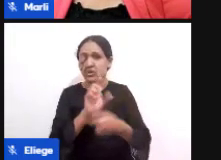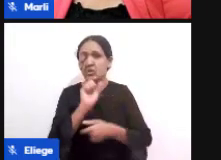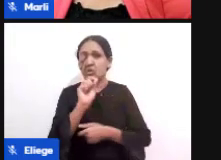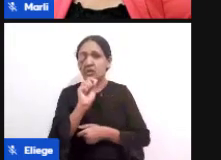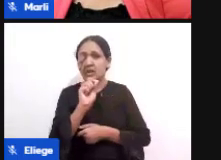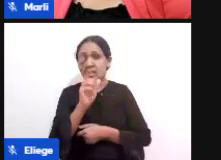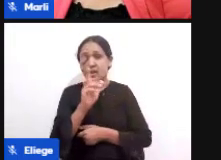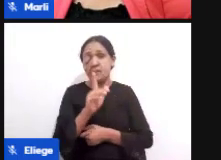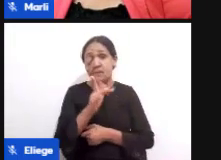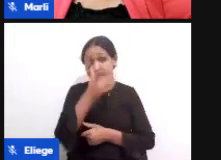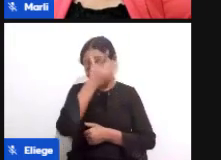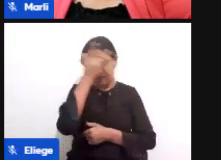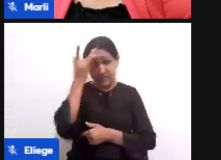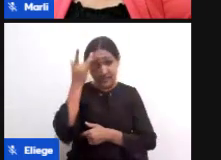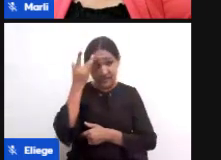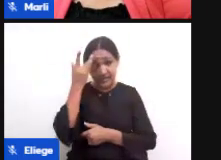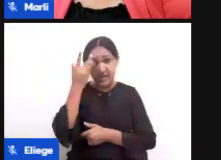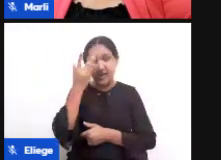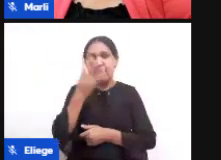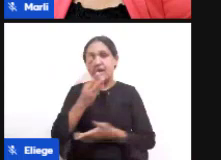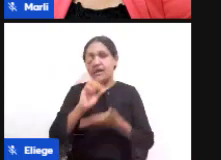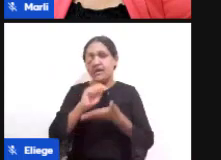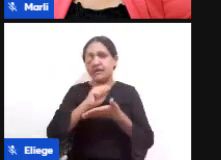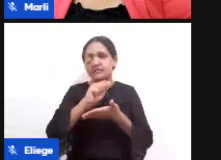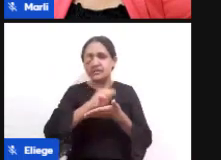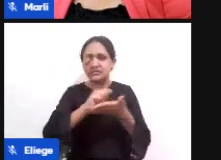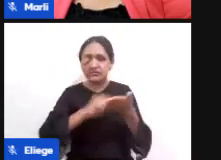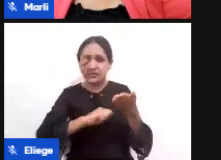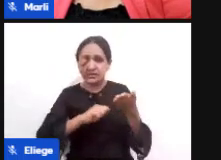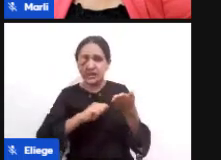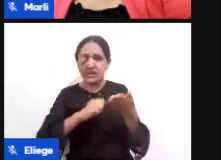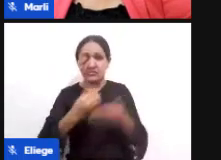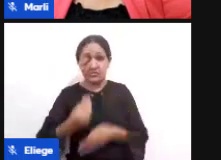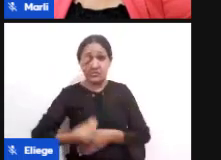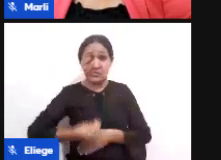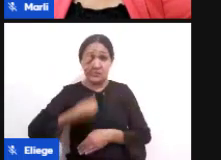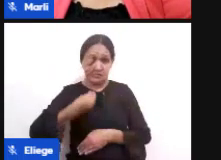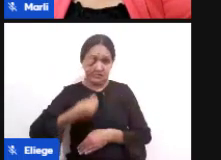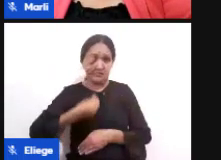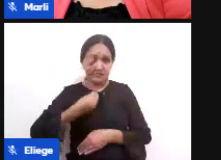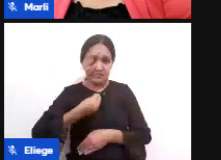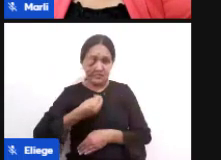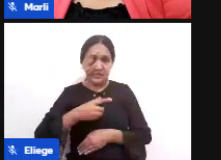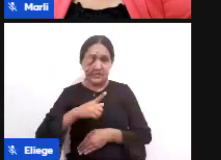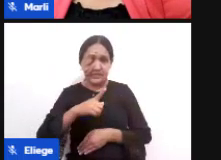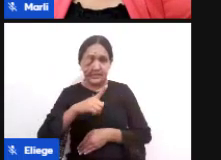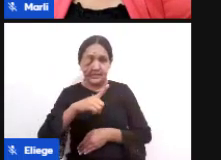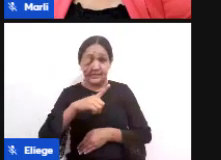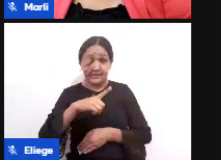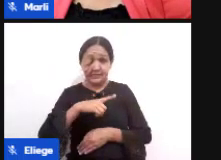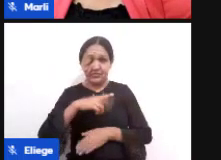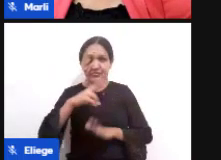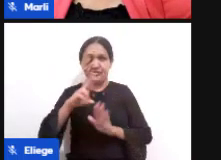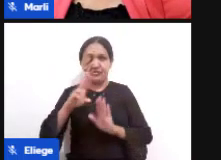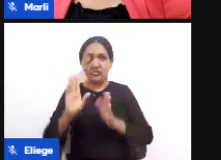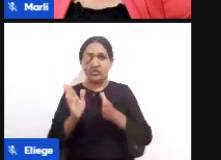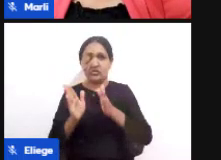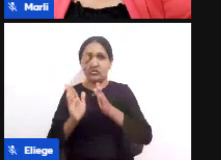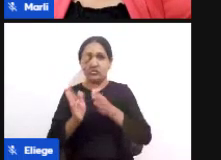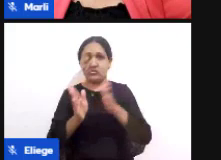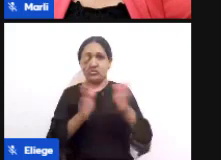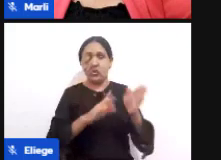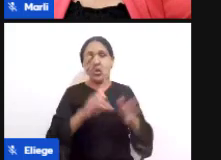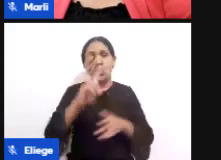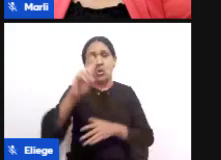atividades permanentes, para as atividades que em sala de aula nós costumamos de falar de rotina, né? O calendário,